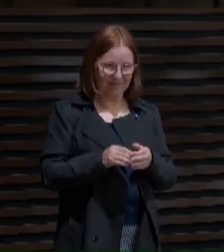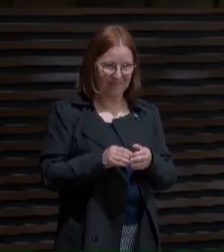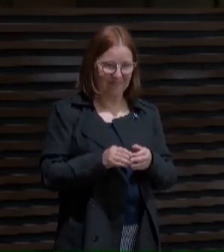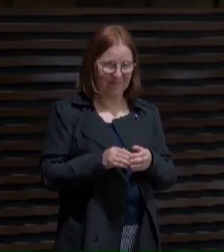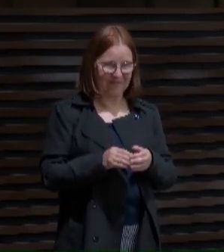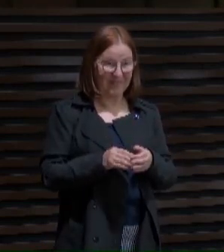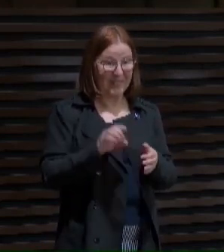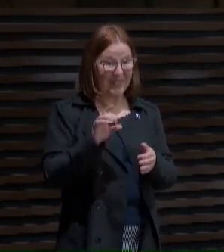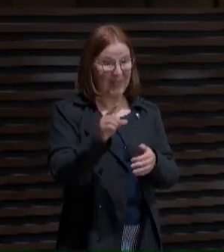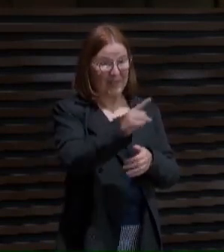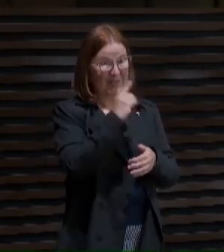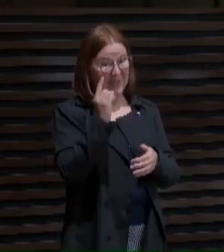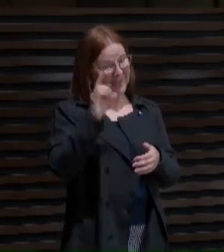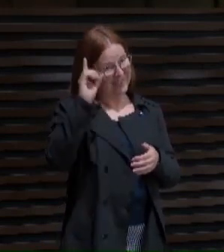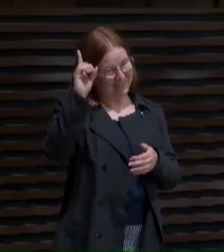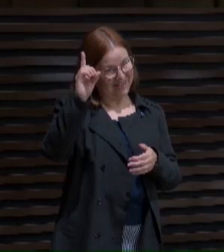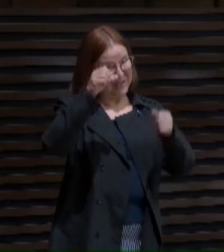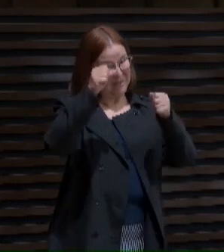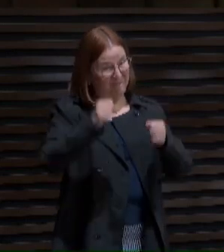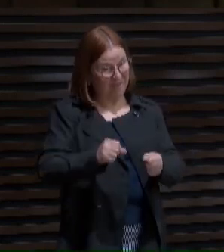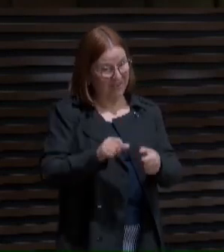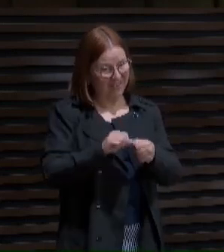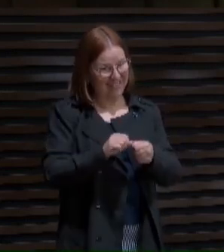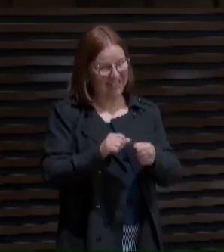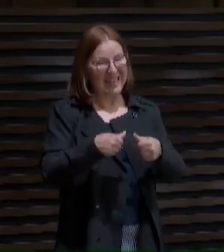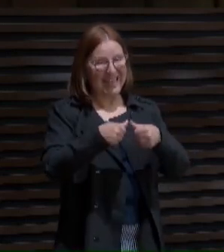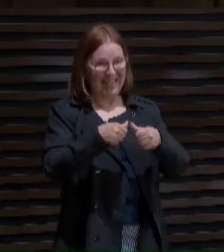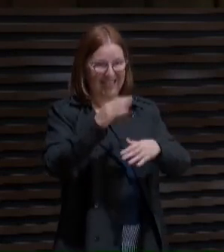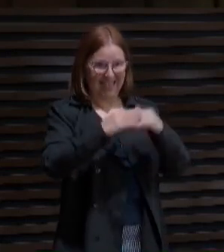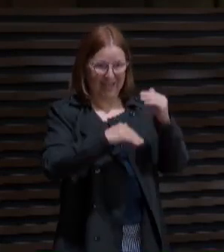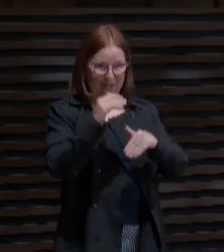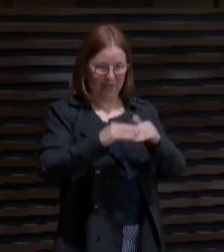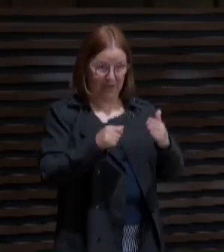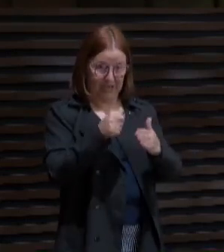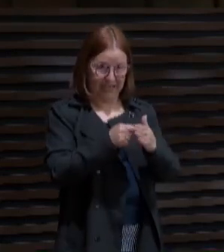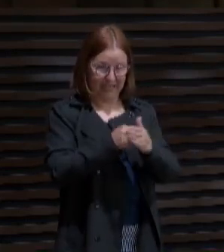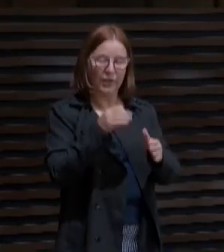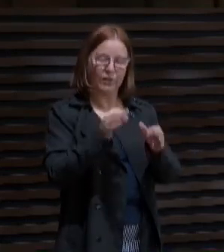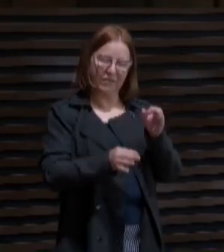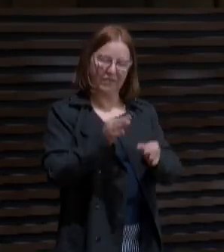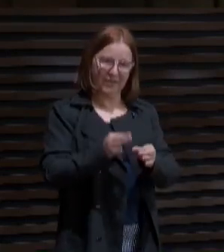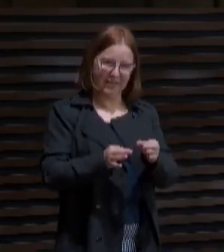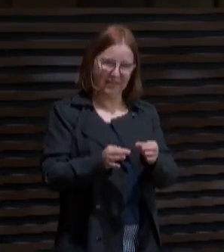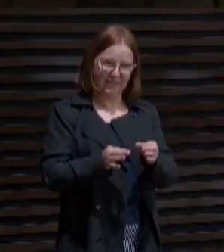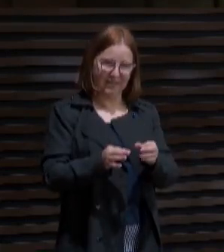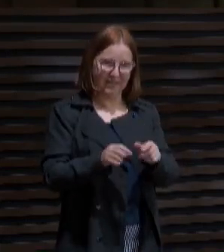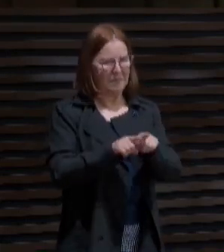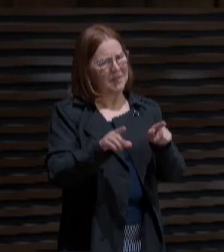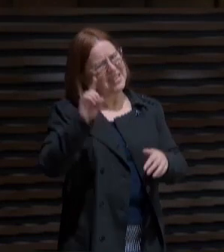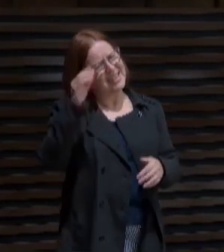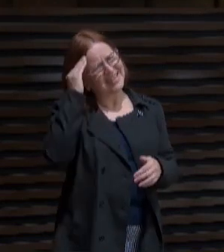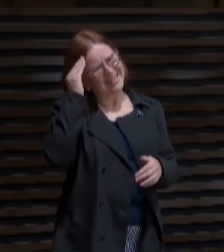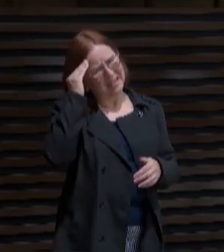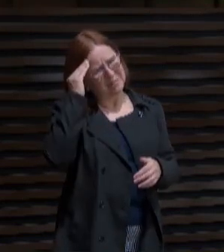Deus que pode fazer uma coisa dessas. Ele exige justiça. Só que Ele sabe que você não